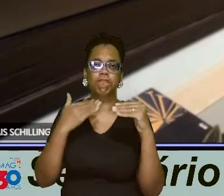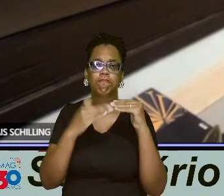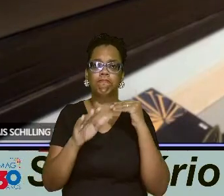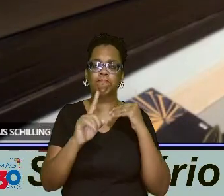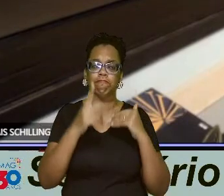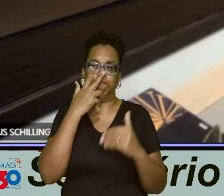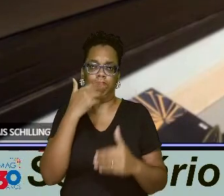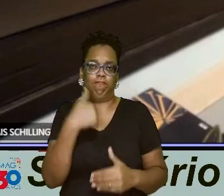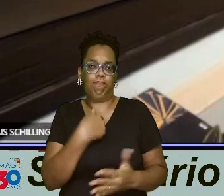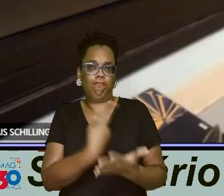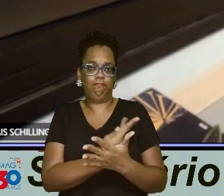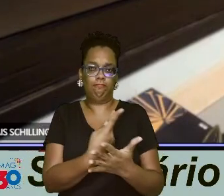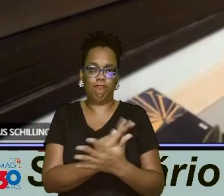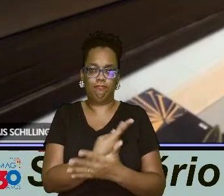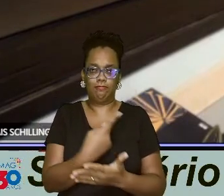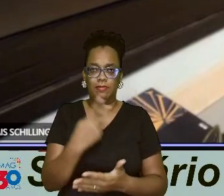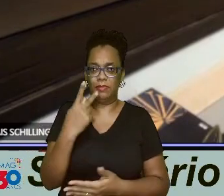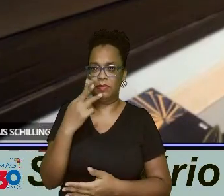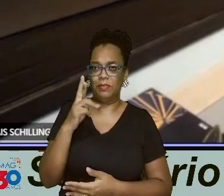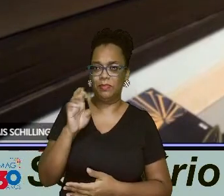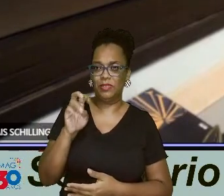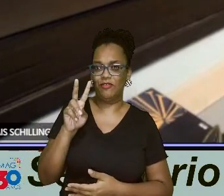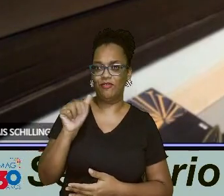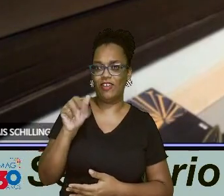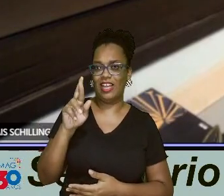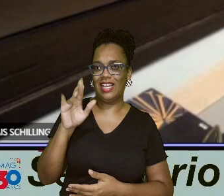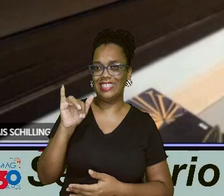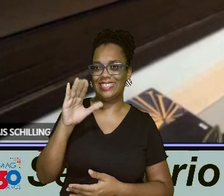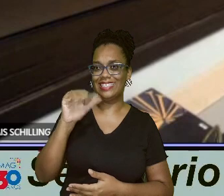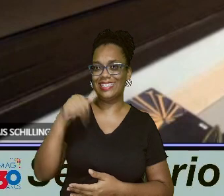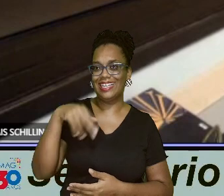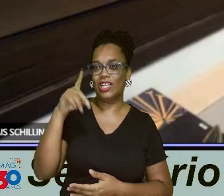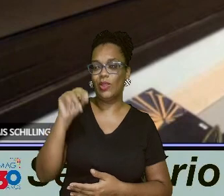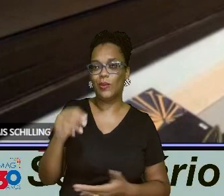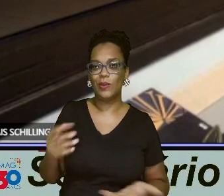eu estou prevaricando, né? Não tô indo até o